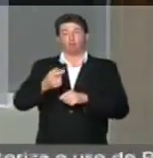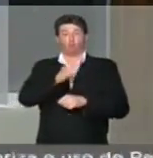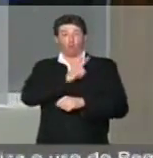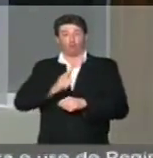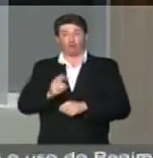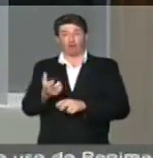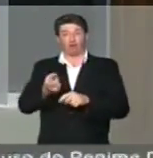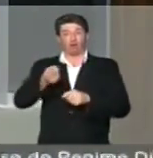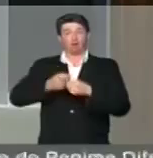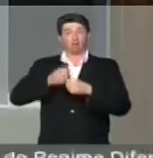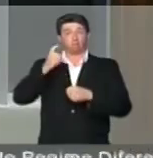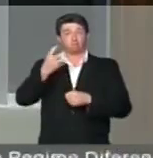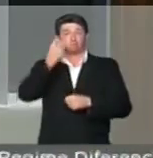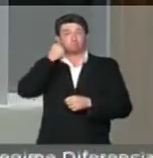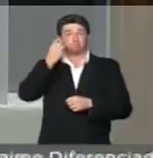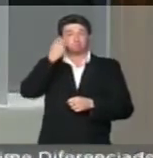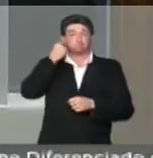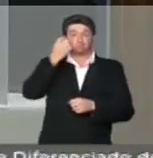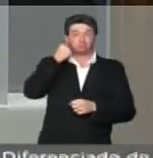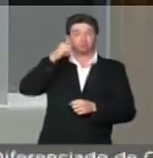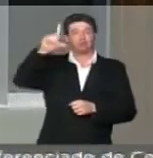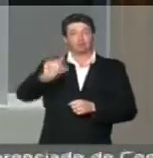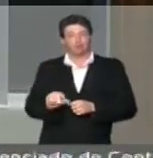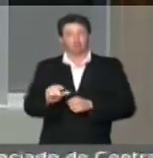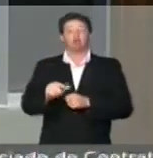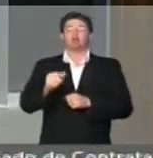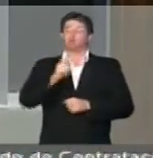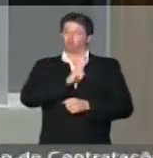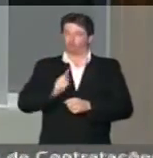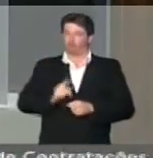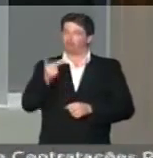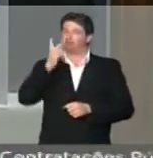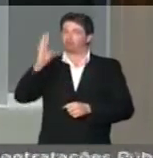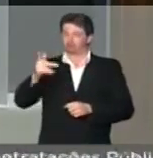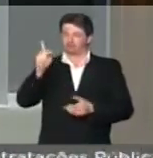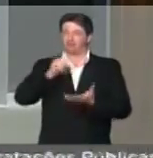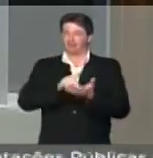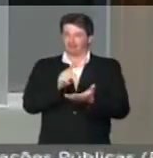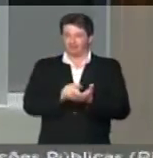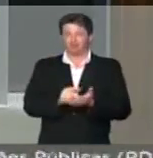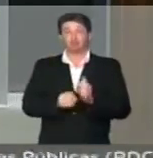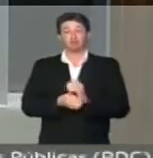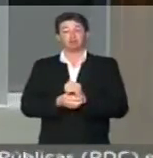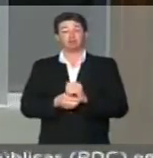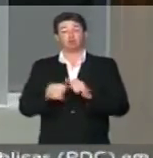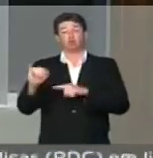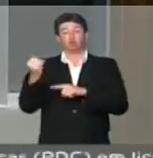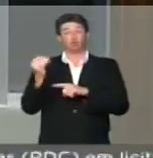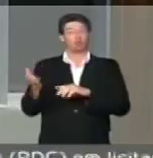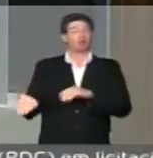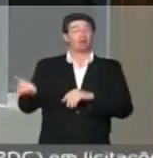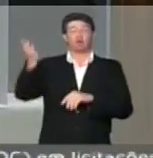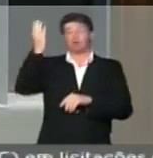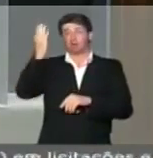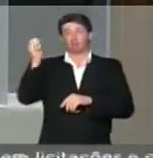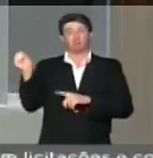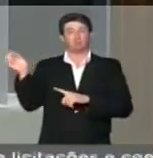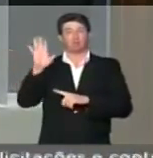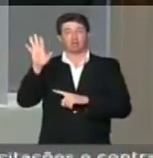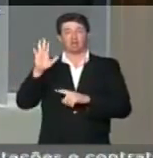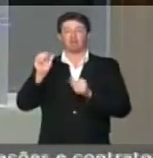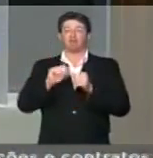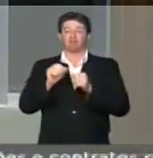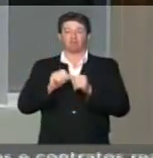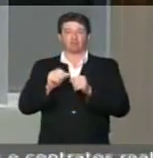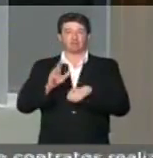governo, que o próprio governo reconhece, combinado com a elevação dos juros, que já nos coloca de novo no topo do